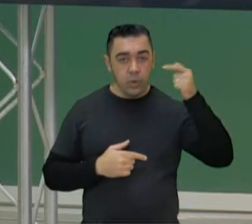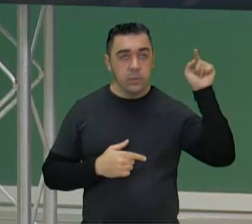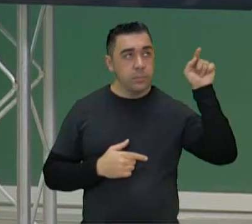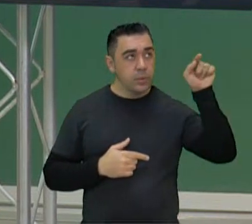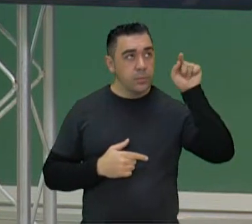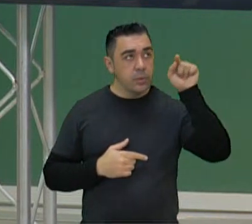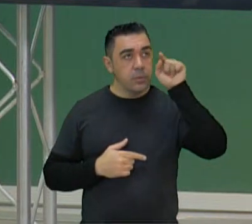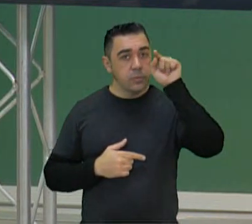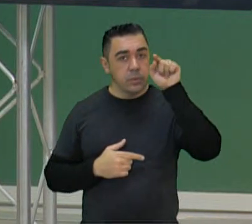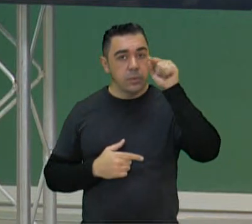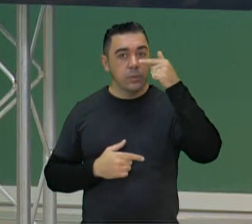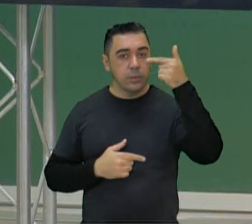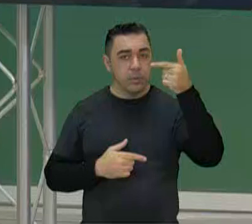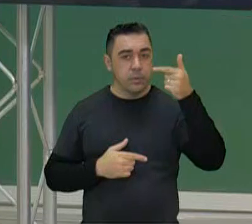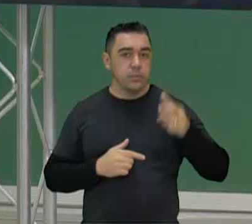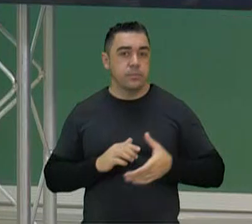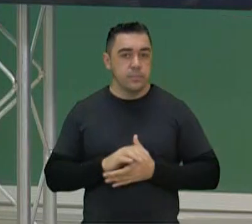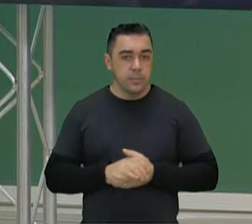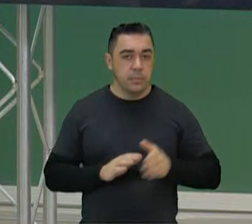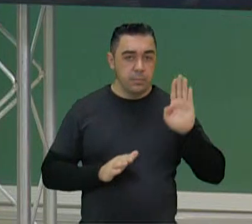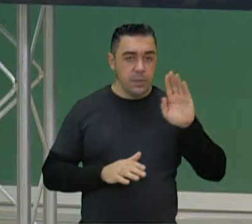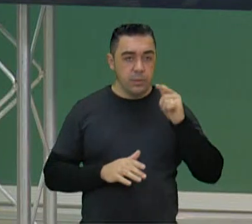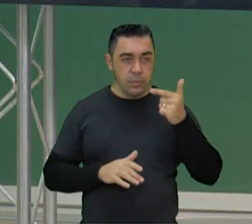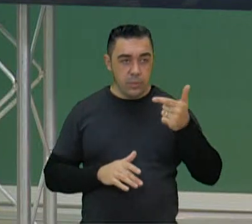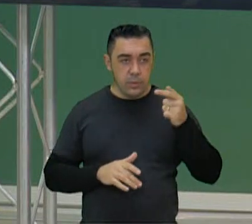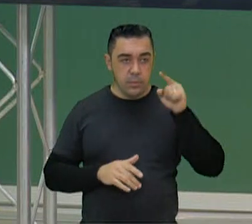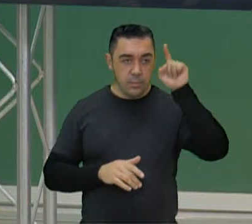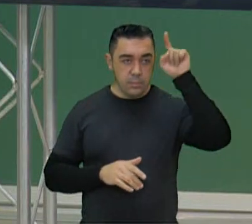B seria o B2,